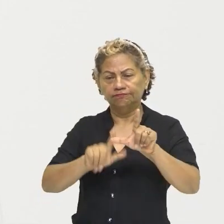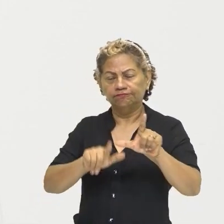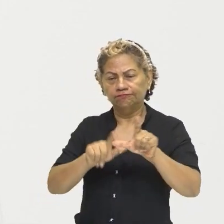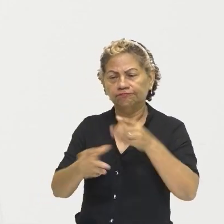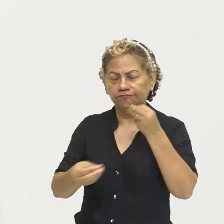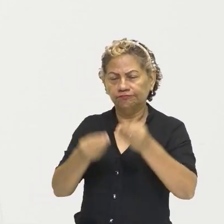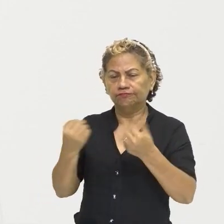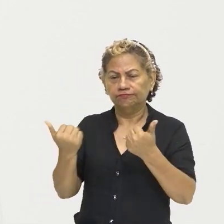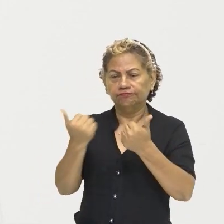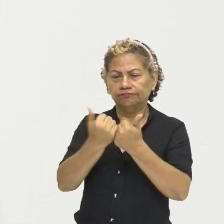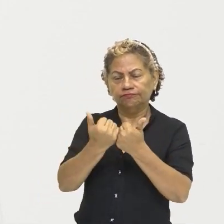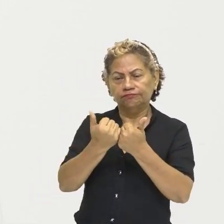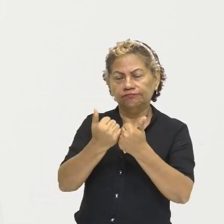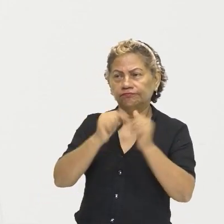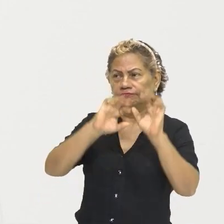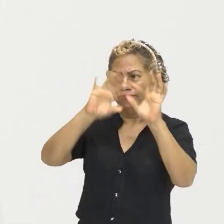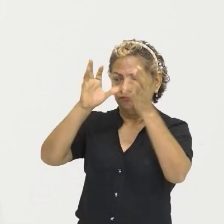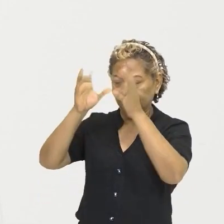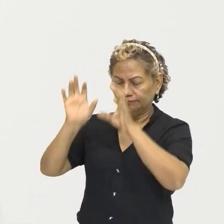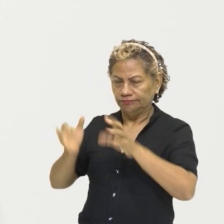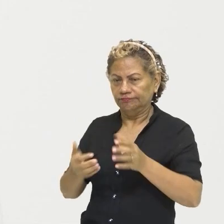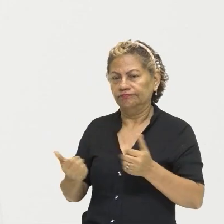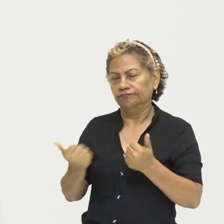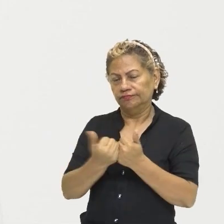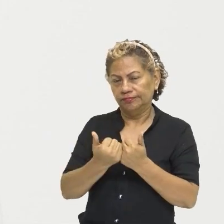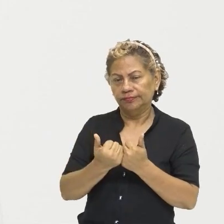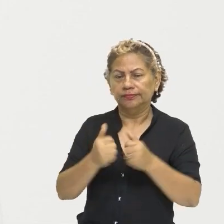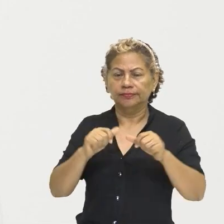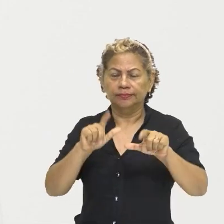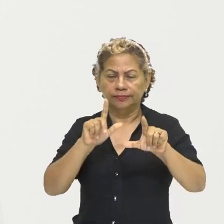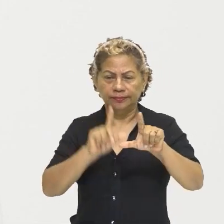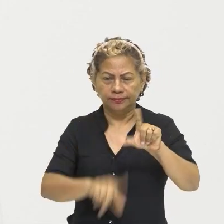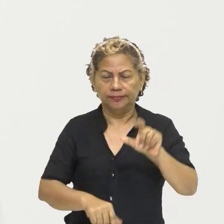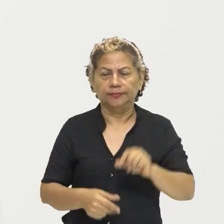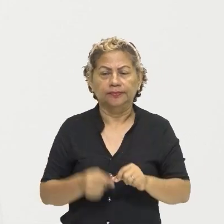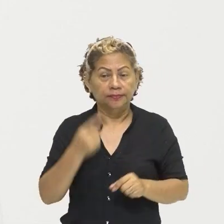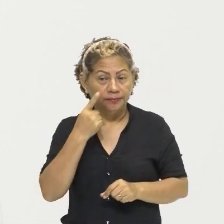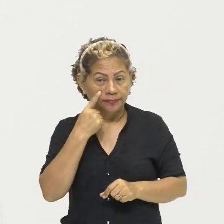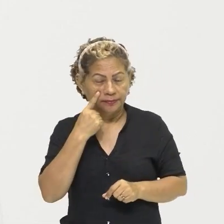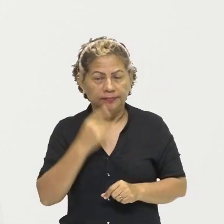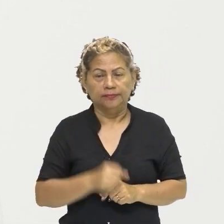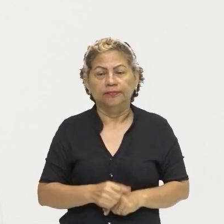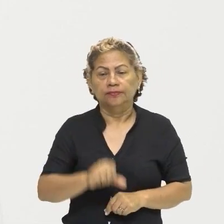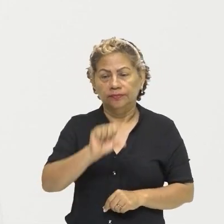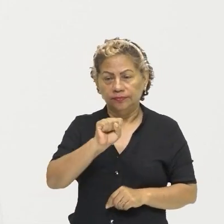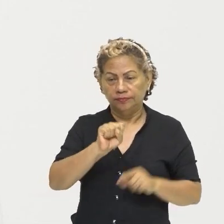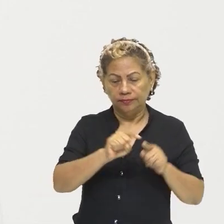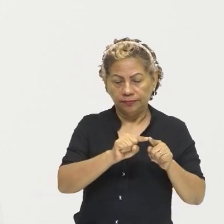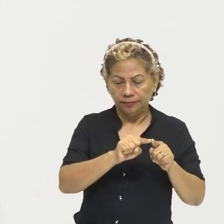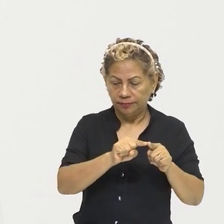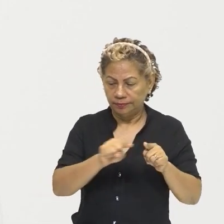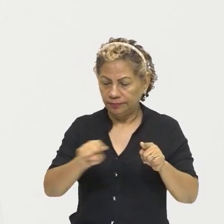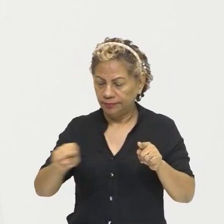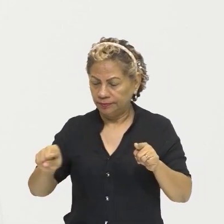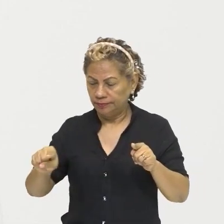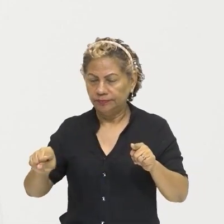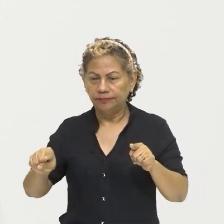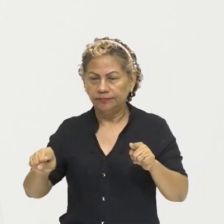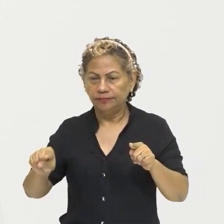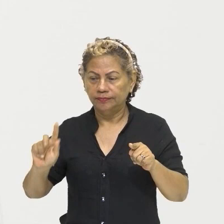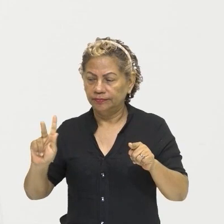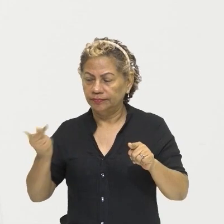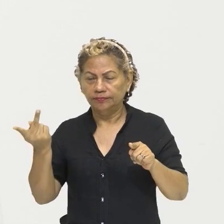é esse aqui, que vai do ponto S até o ponto H. Tá certo? Esse é o segmento de